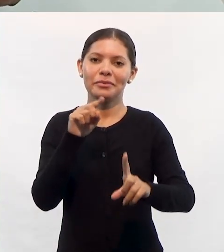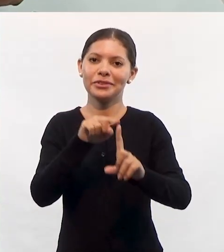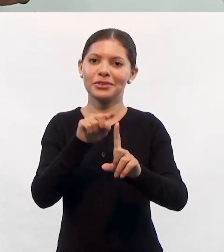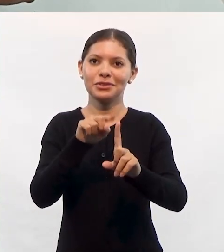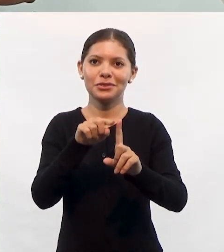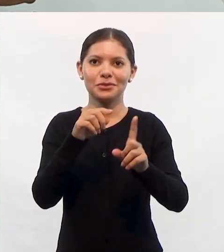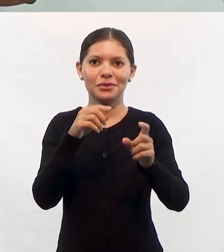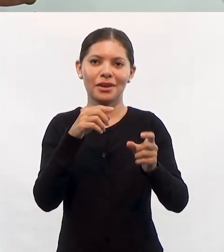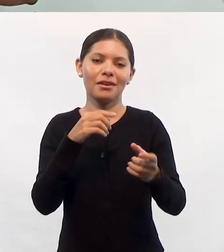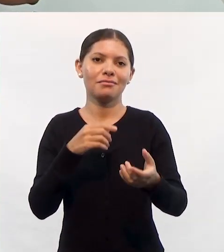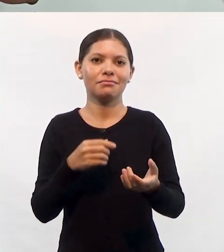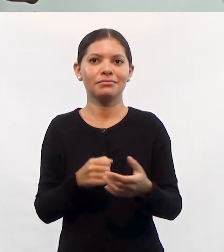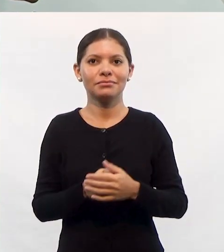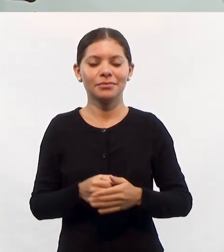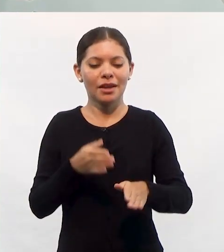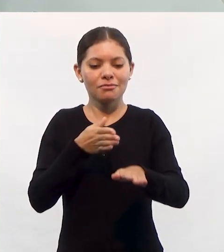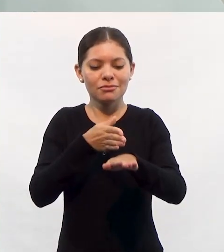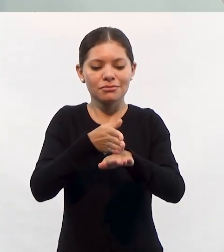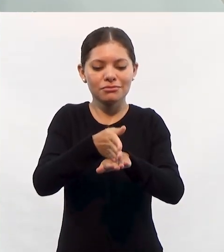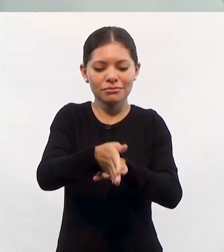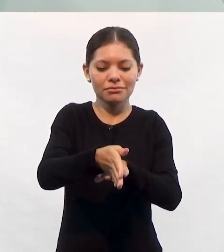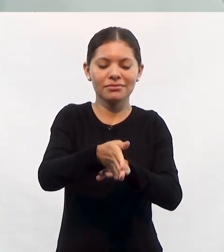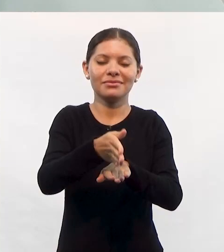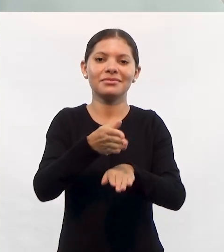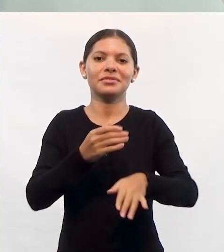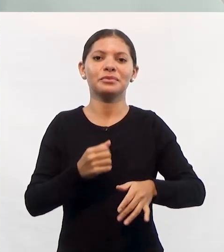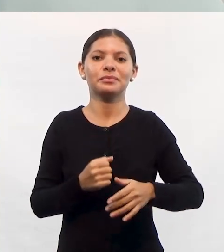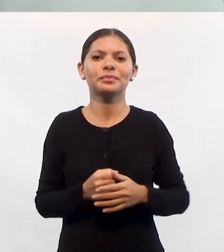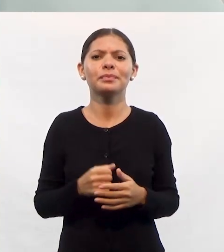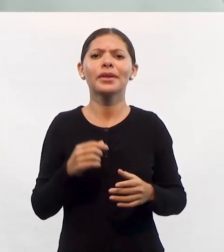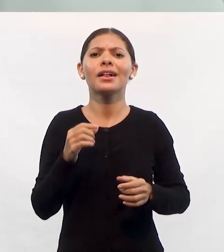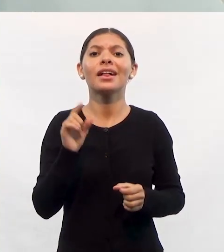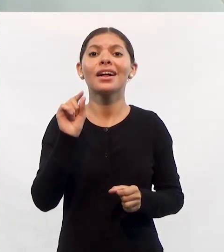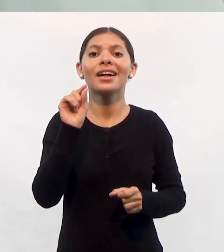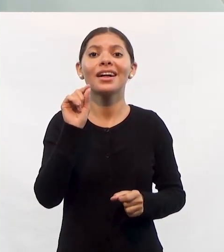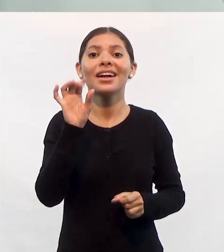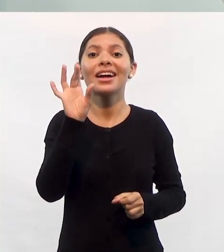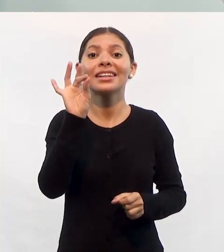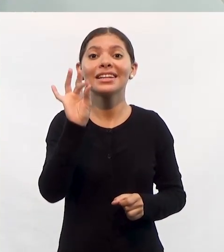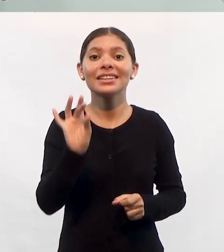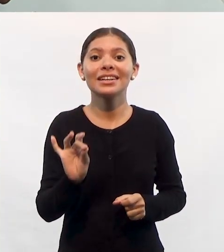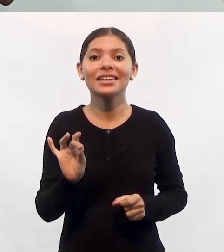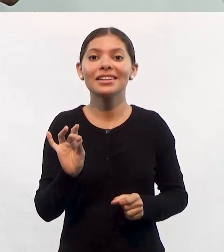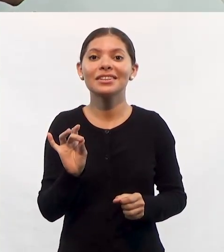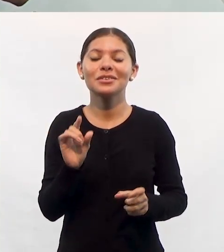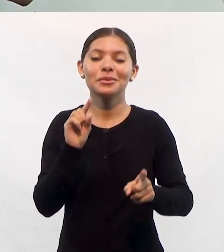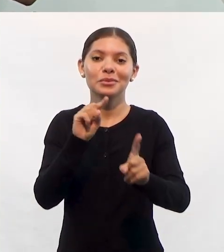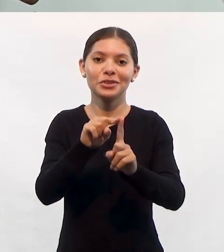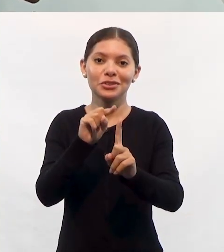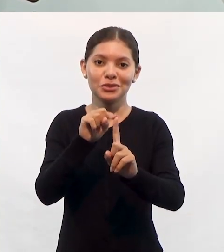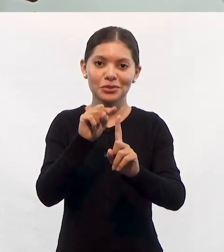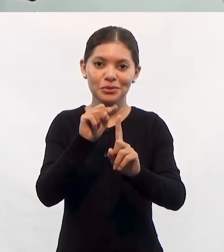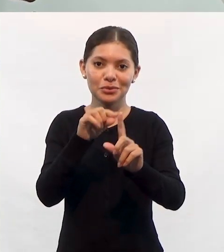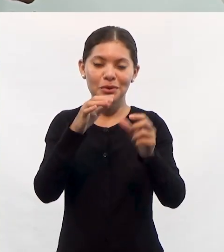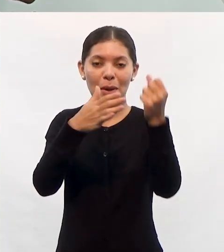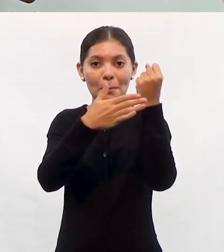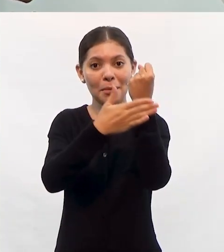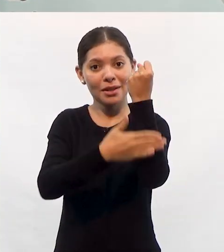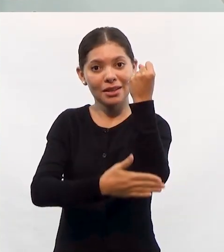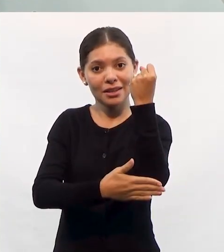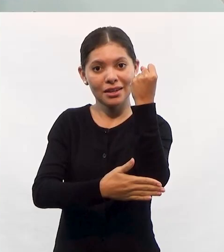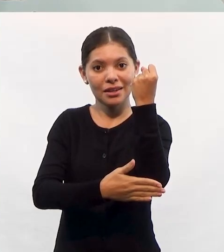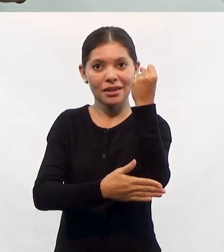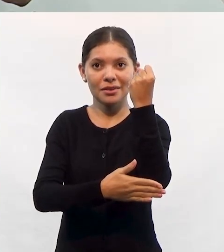produzir madeira Serrada Mas aí tem um detalhe Será que o objetivo é produzido em madeira é